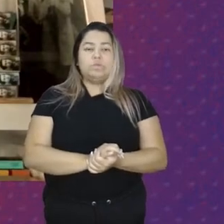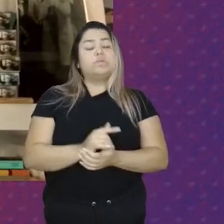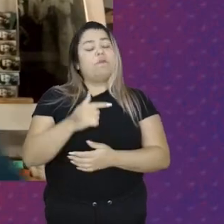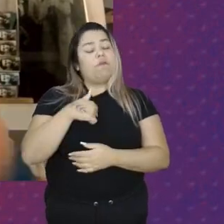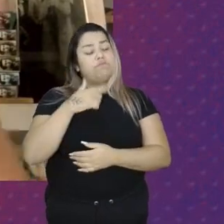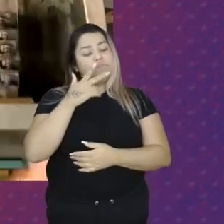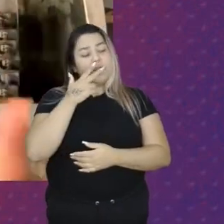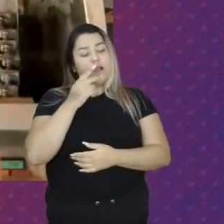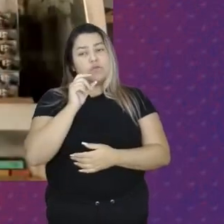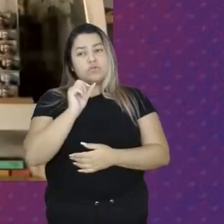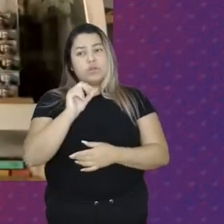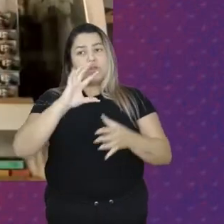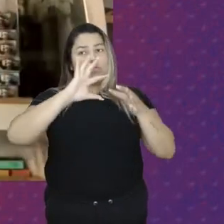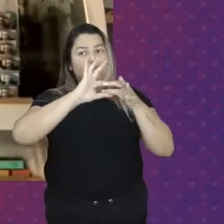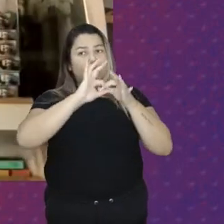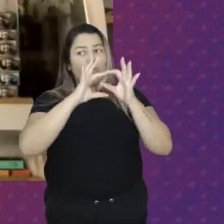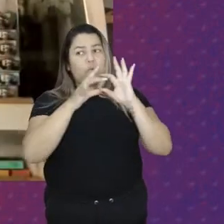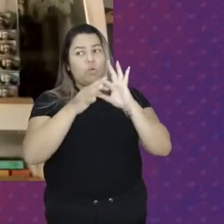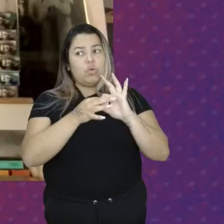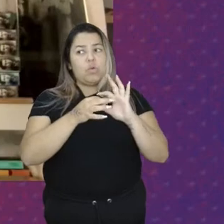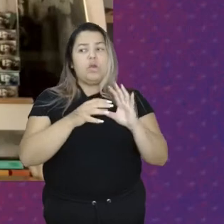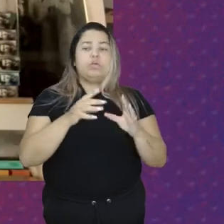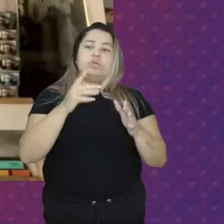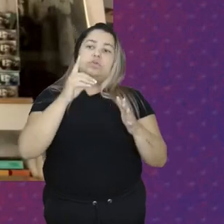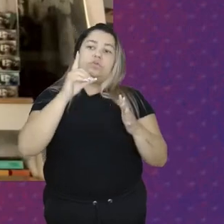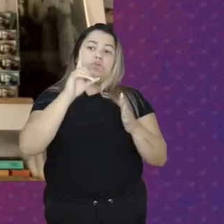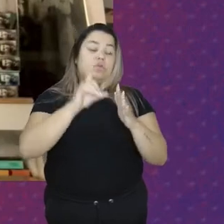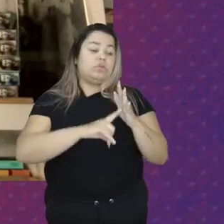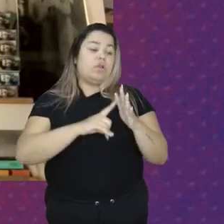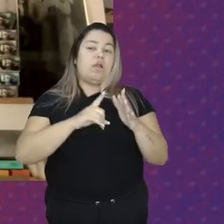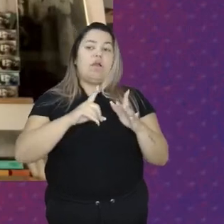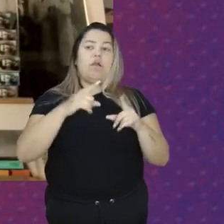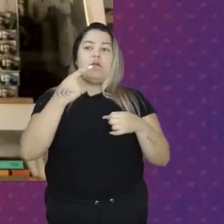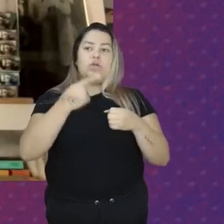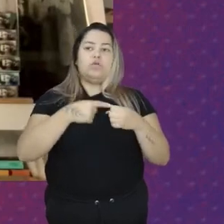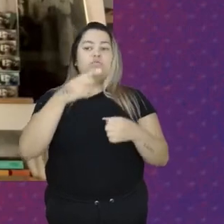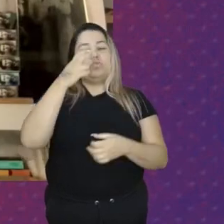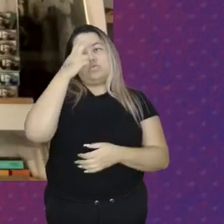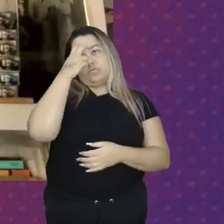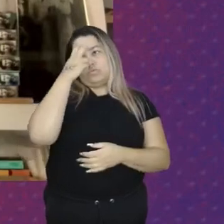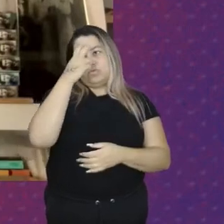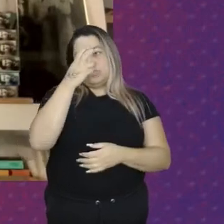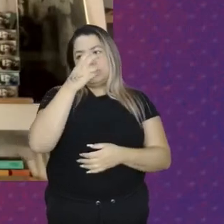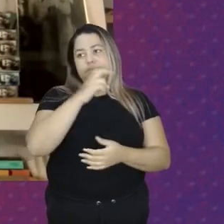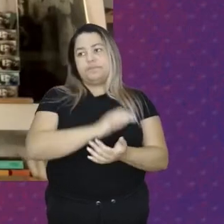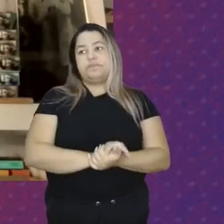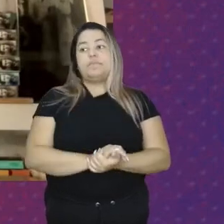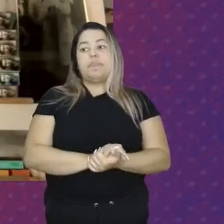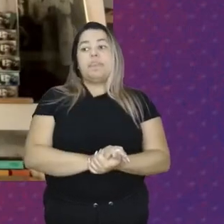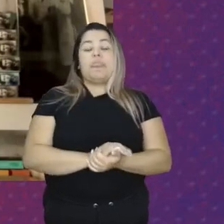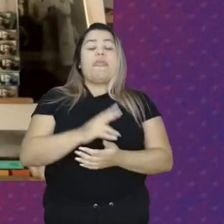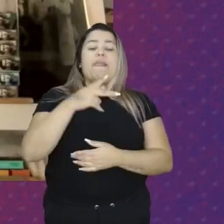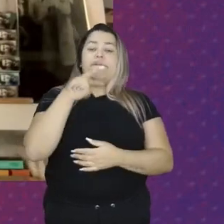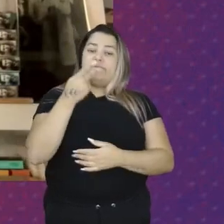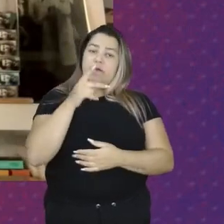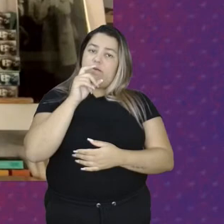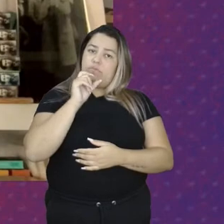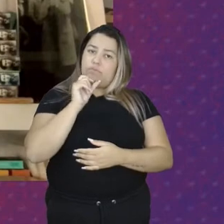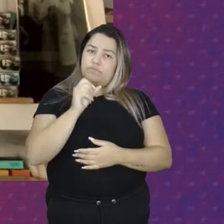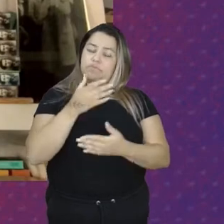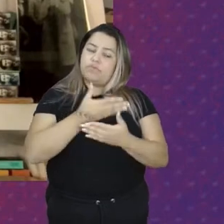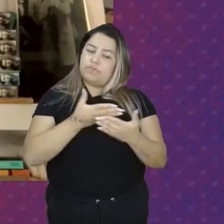Acho que nesse contexto do direito à cidade, eu situo o direito à cultura. E digo a vocês